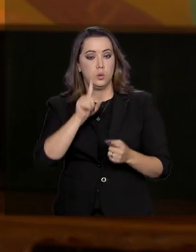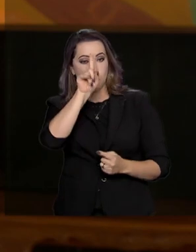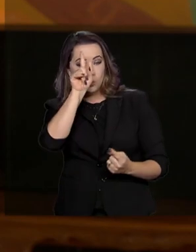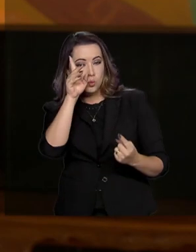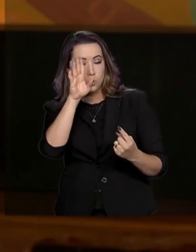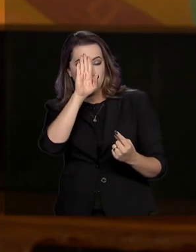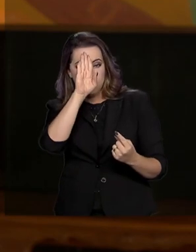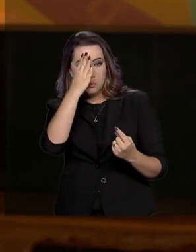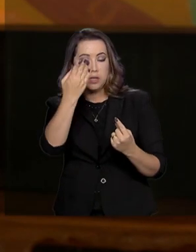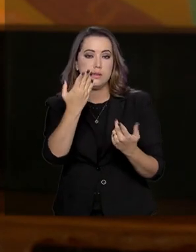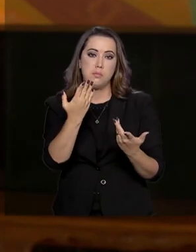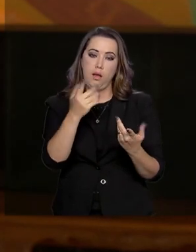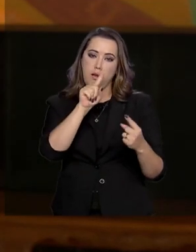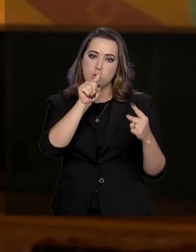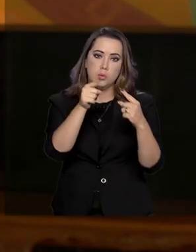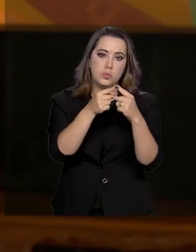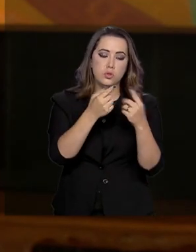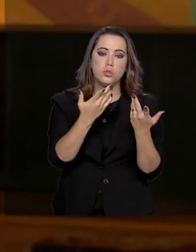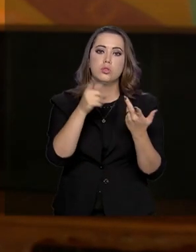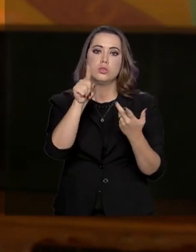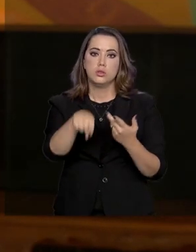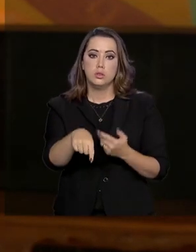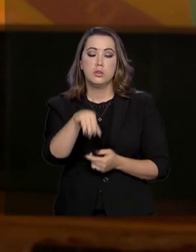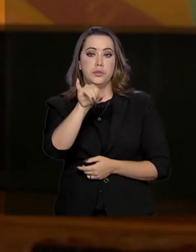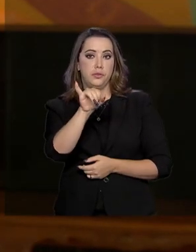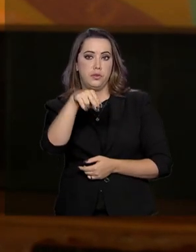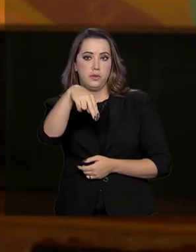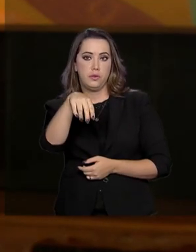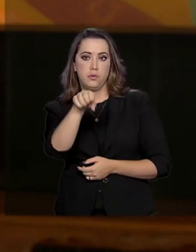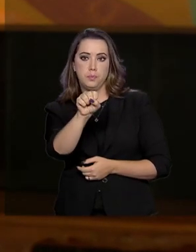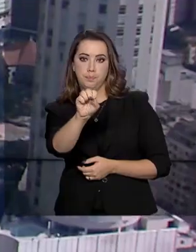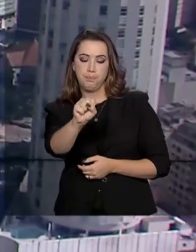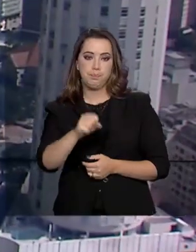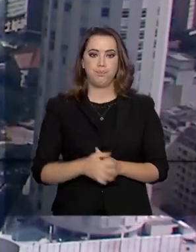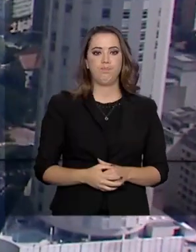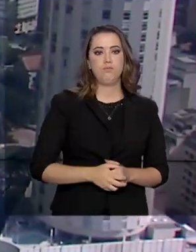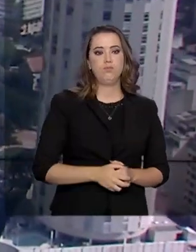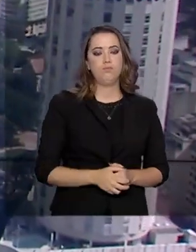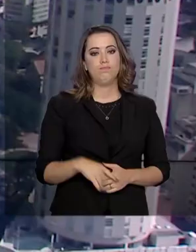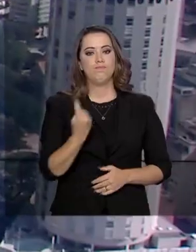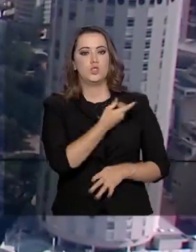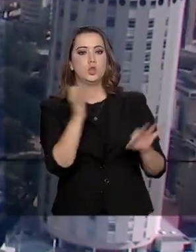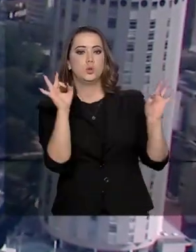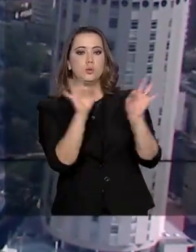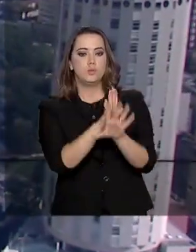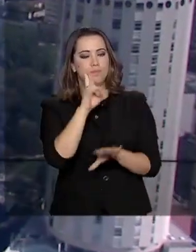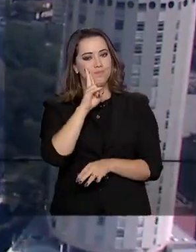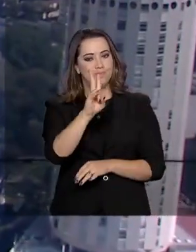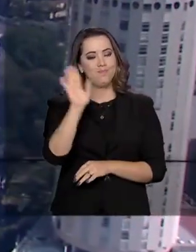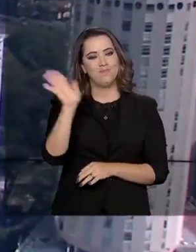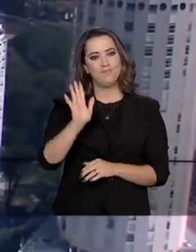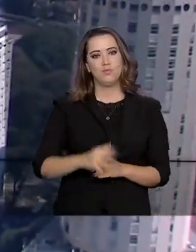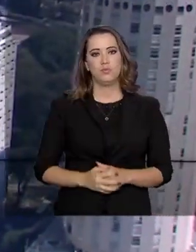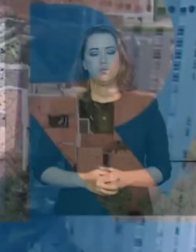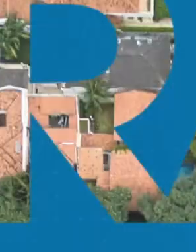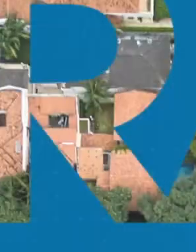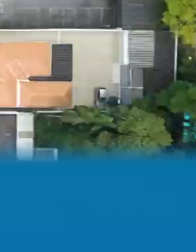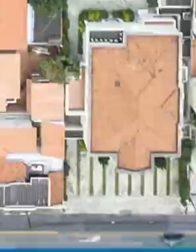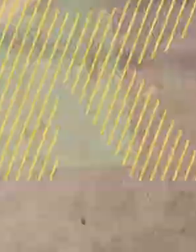principais clientes da Dataprev é o INSS. A gente fica por aqui. Até mais.